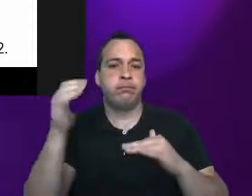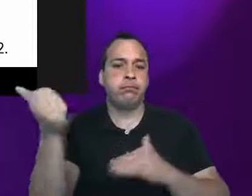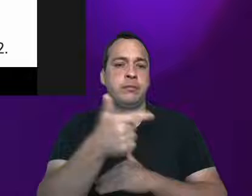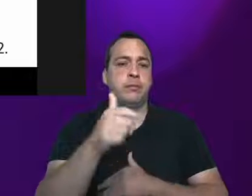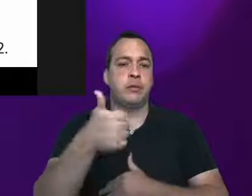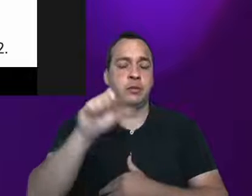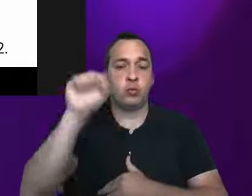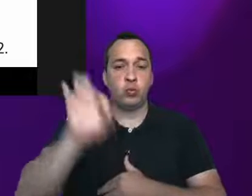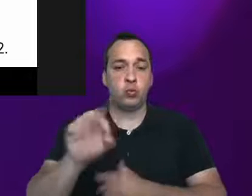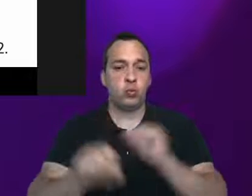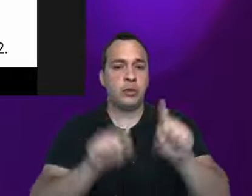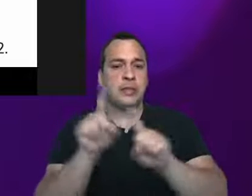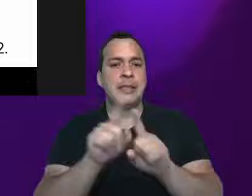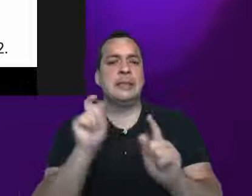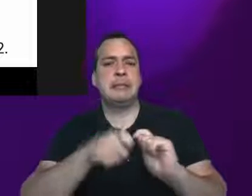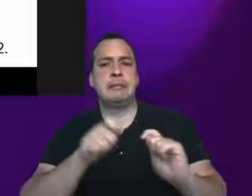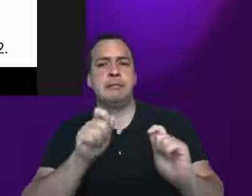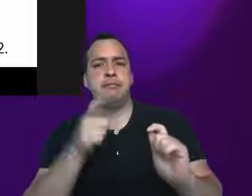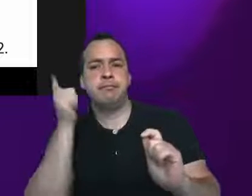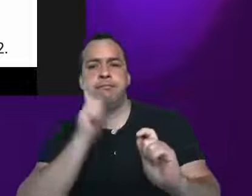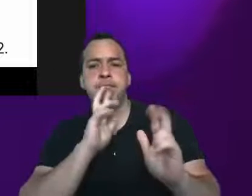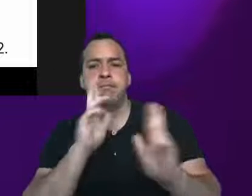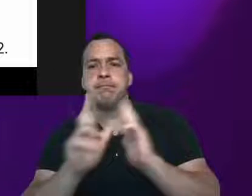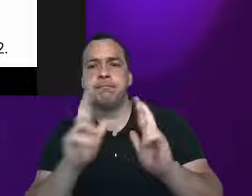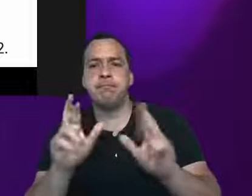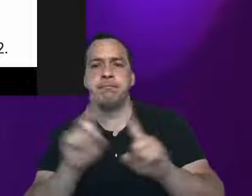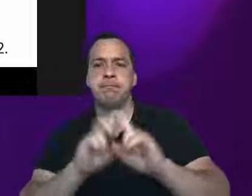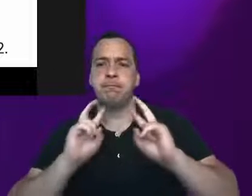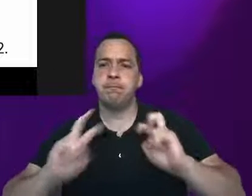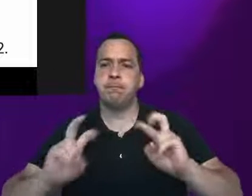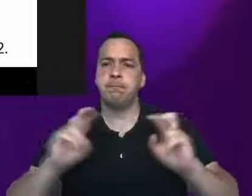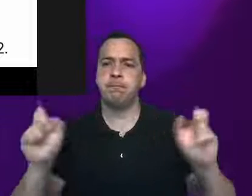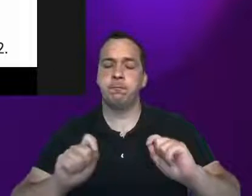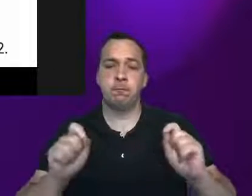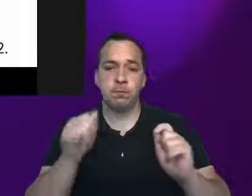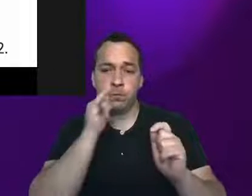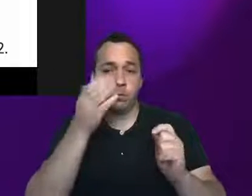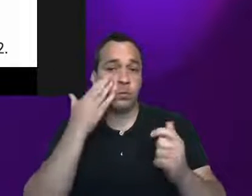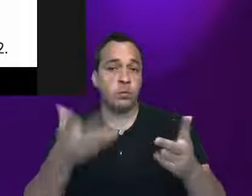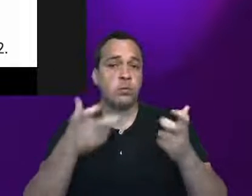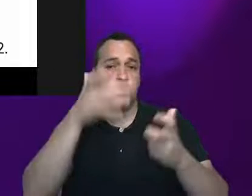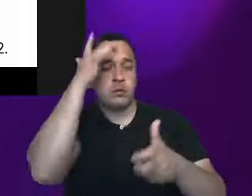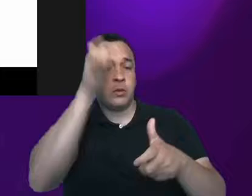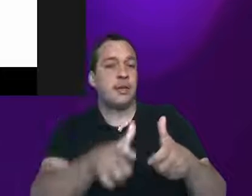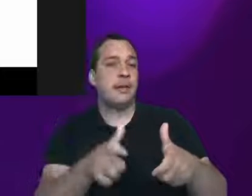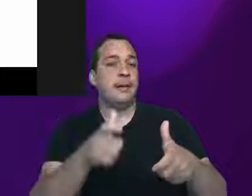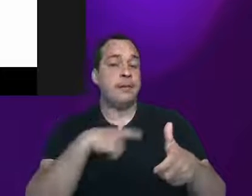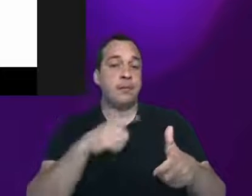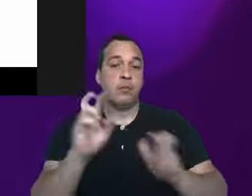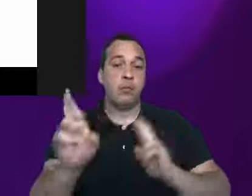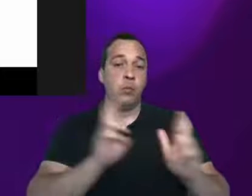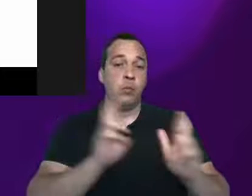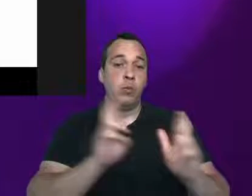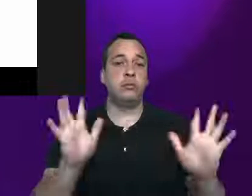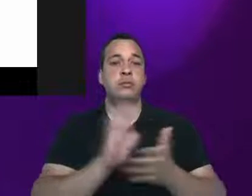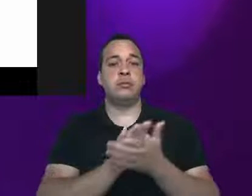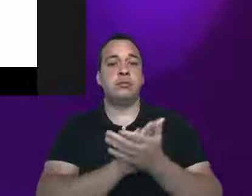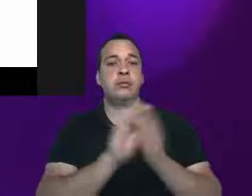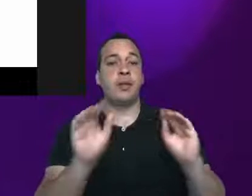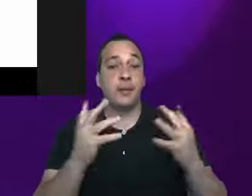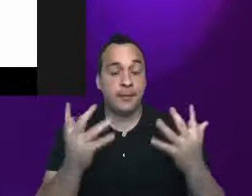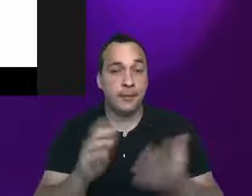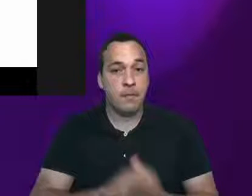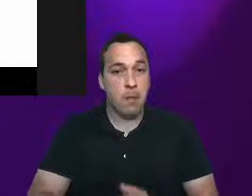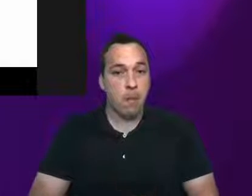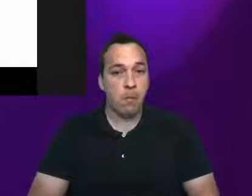18%, eu também tenho uma boa sensibilidade e especificidade para saber se aquele indivíduo é responsivo a fluidos. Mas, claro,